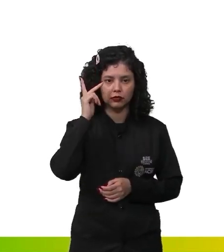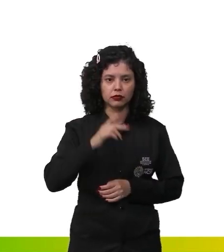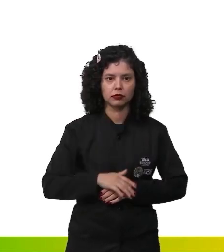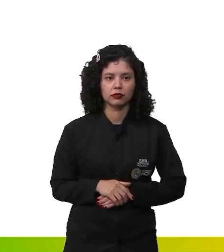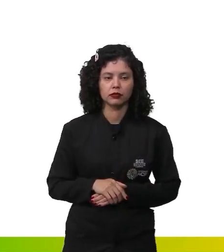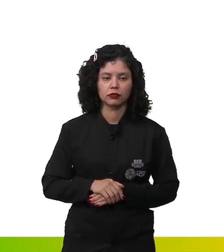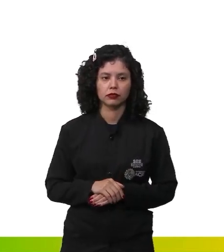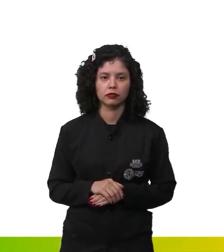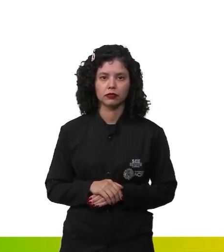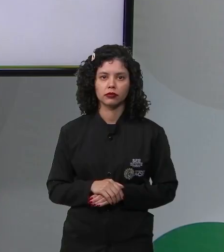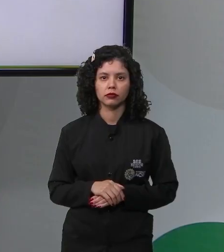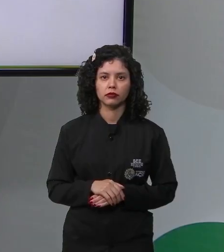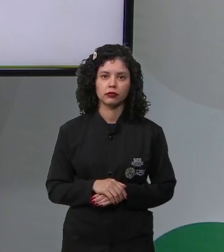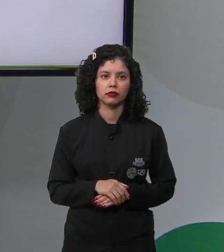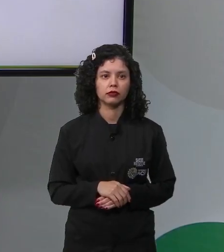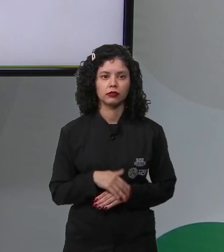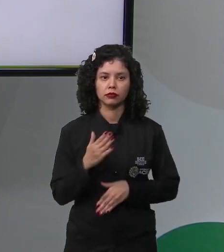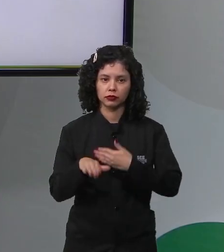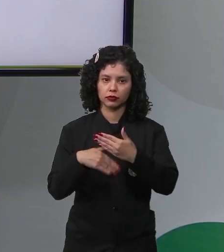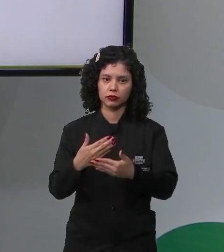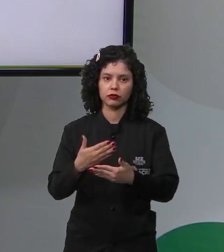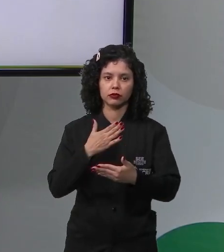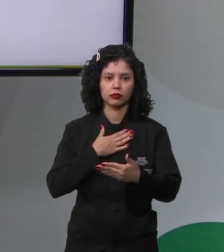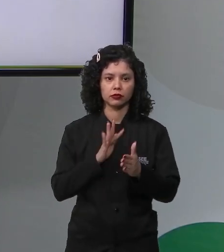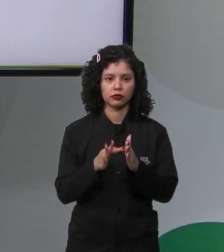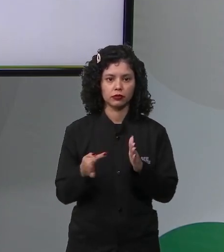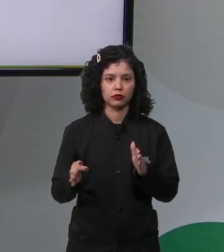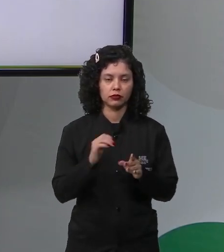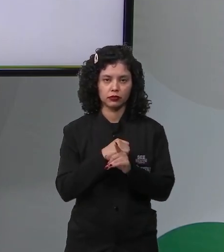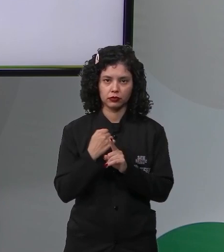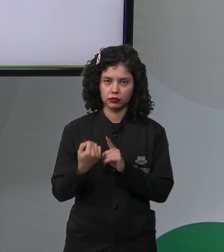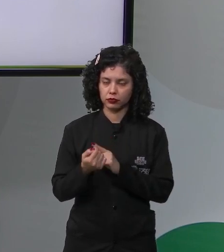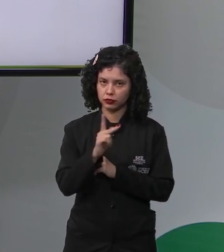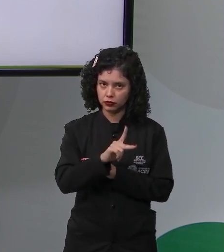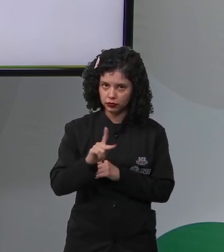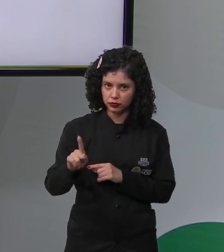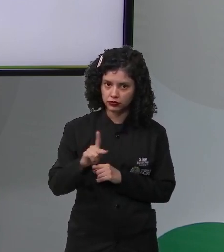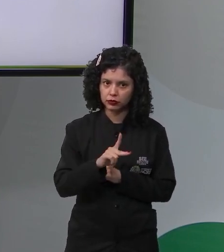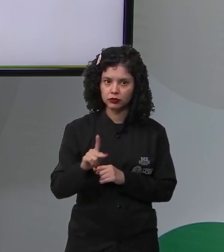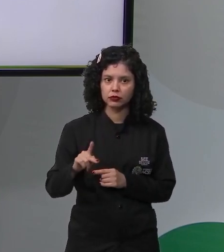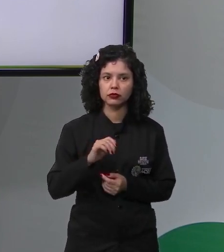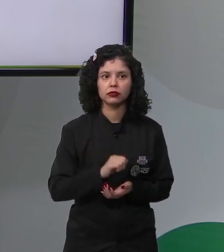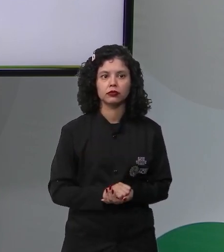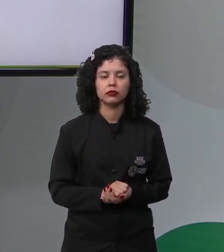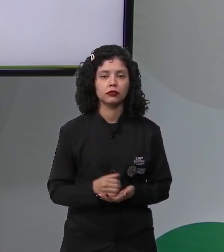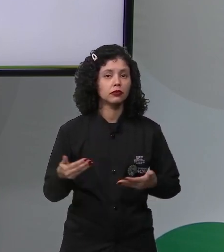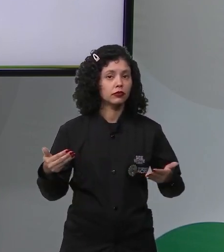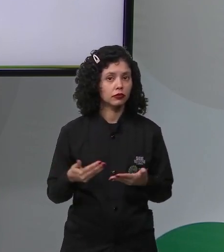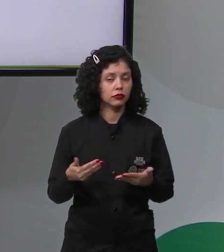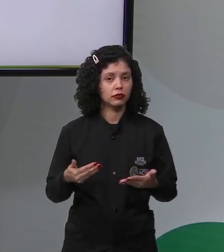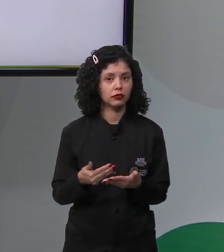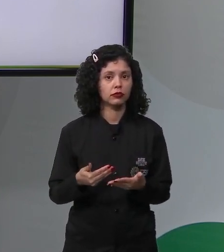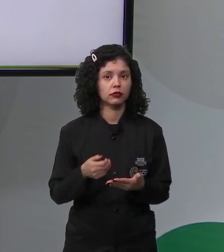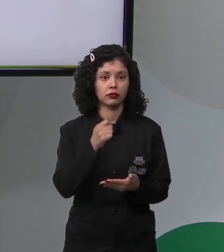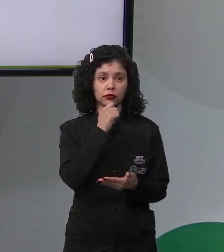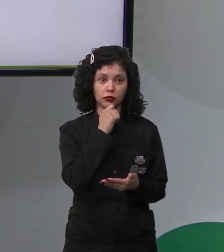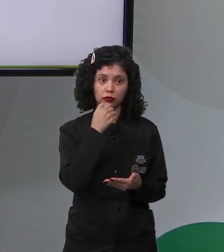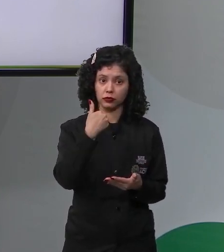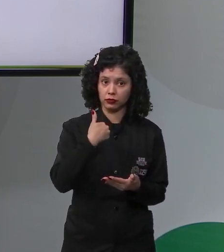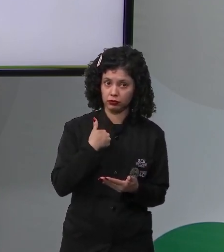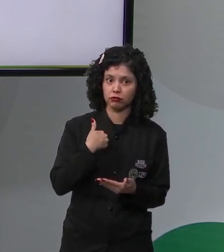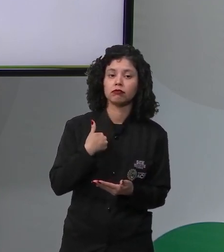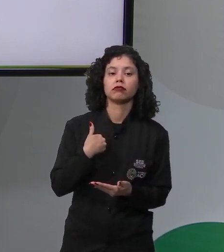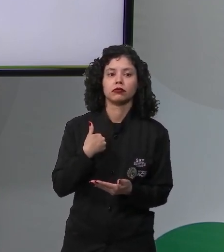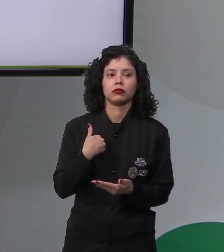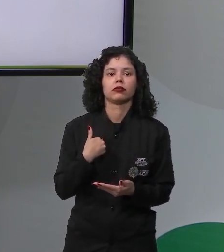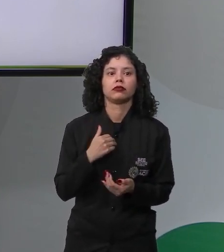indivíduos. Quando eu estou aqui desenvolvendo a minha função social como professor, Nesse exato momento, eu